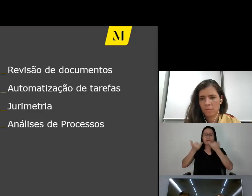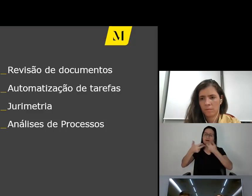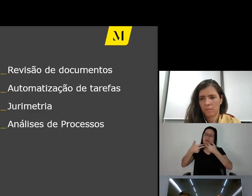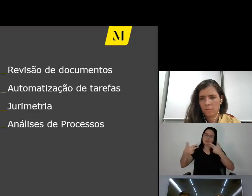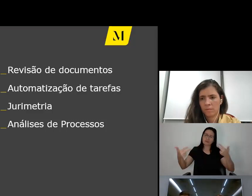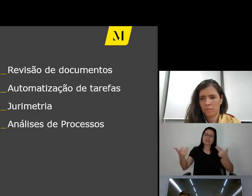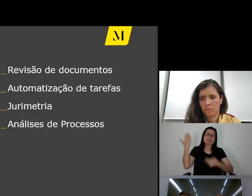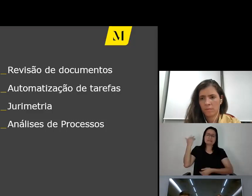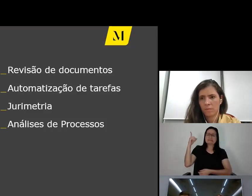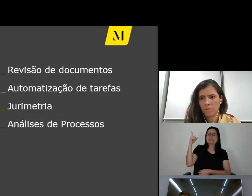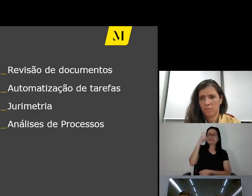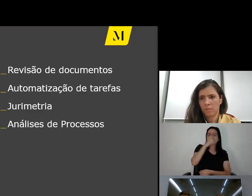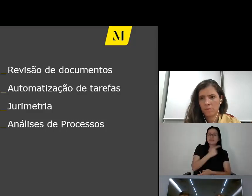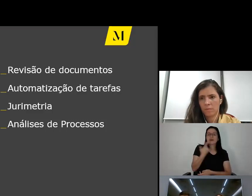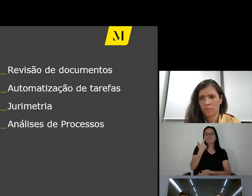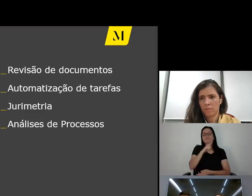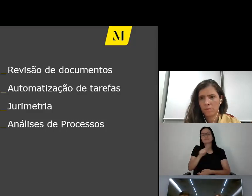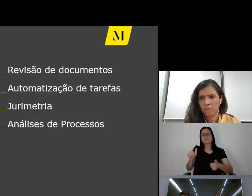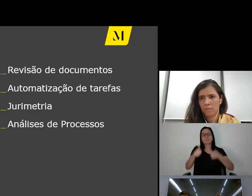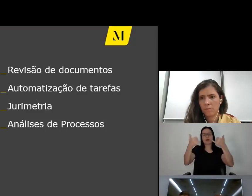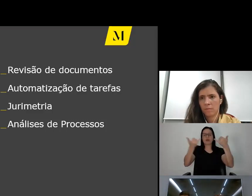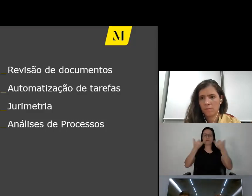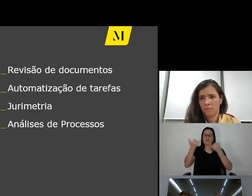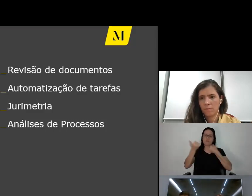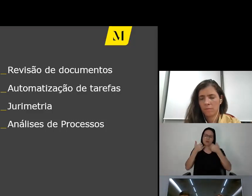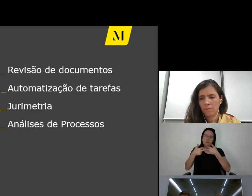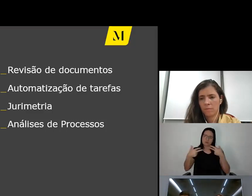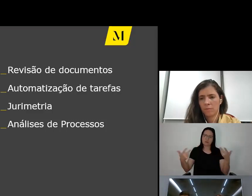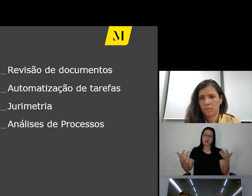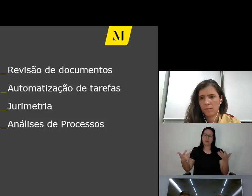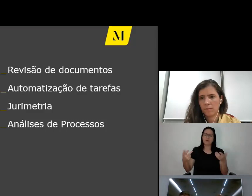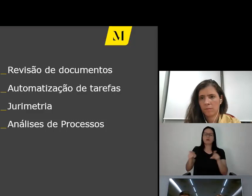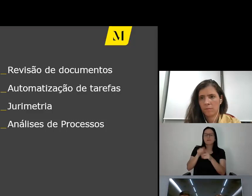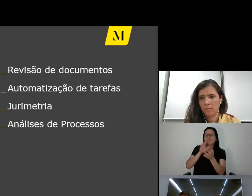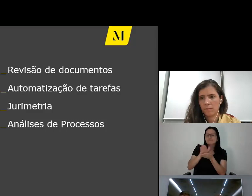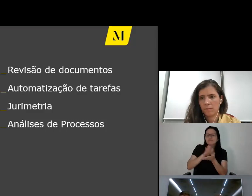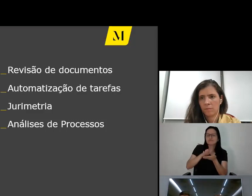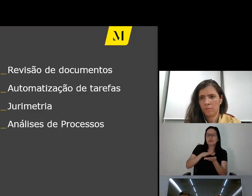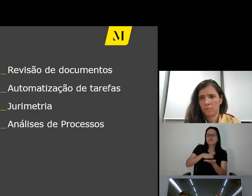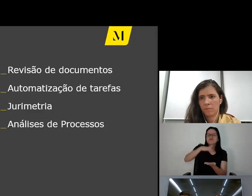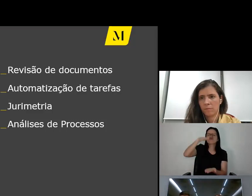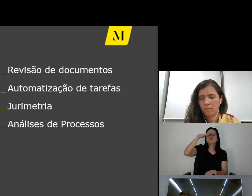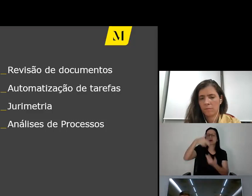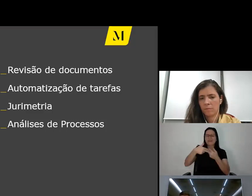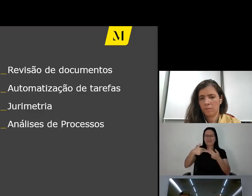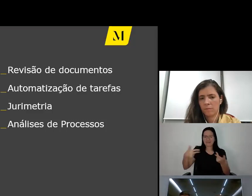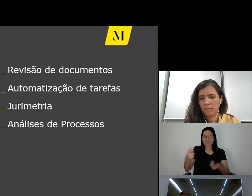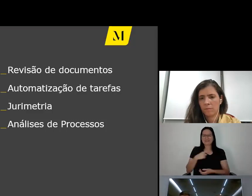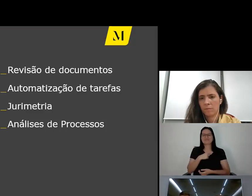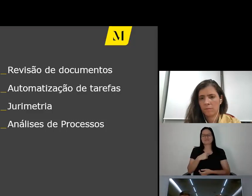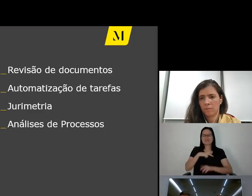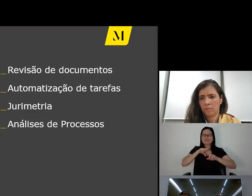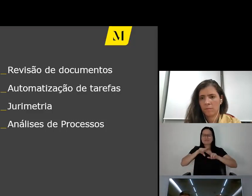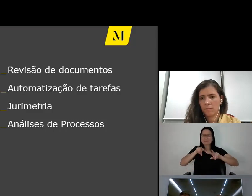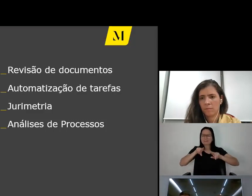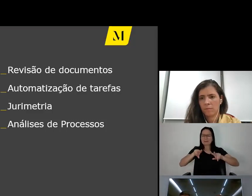complicado, a questão também do volume das cópias e toda a burocracia envolvida. Então, a inteligência artificial,